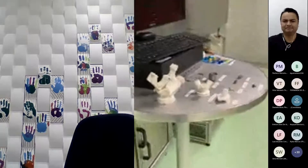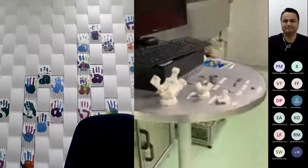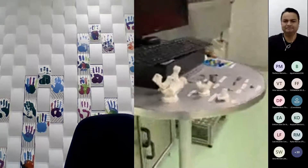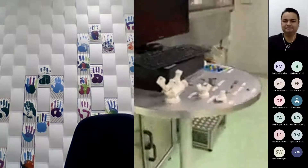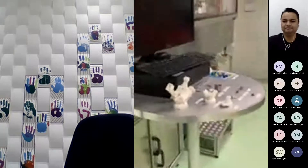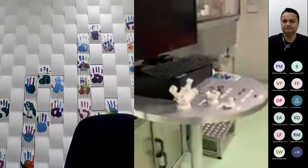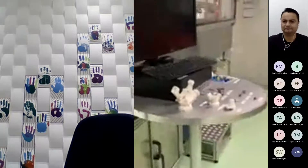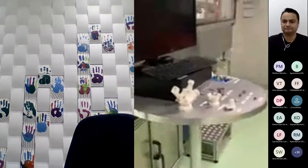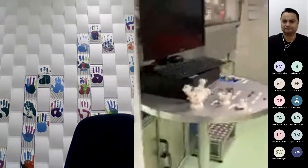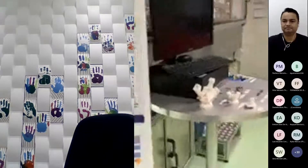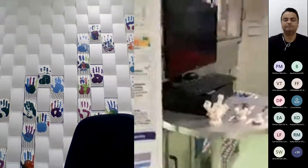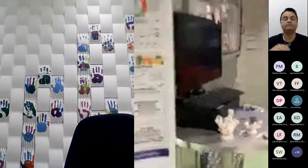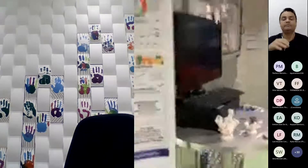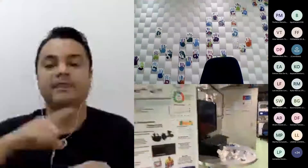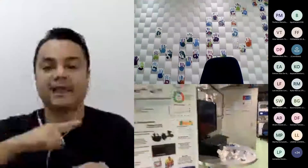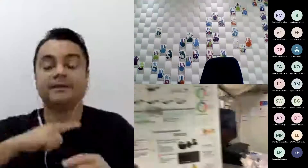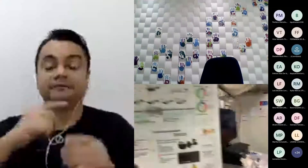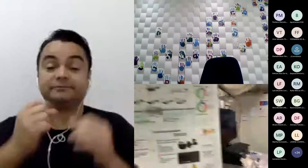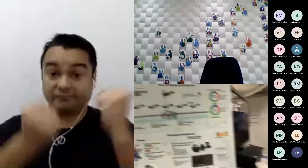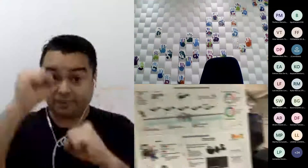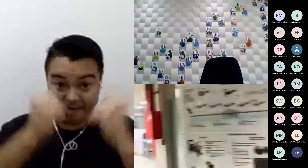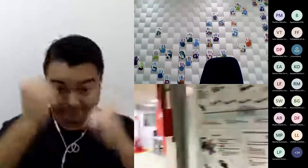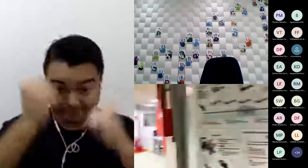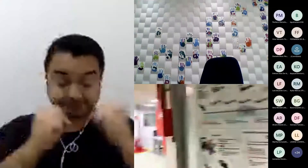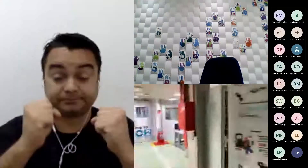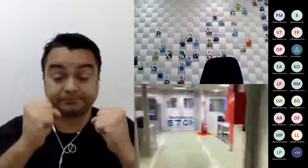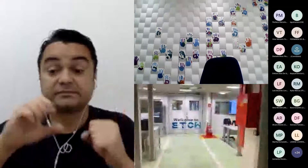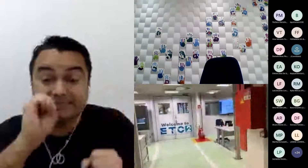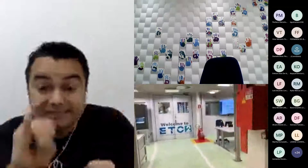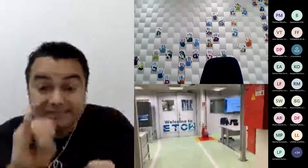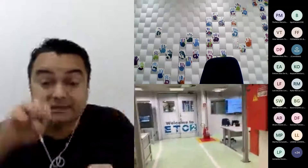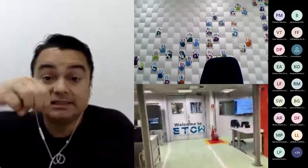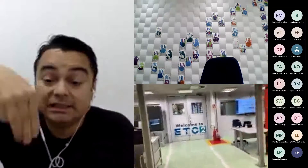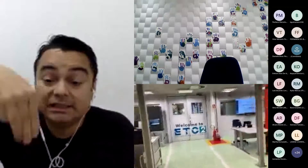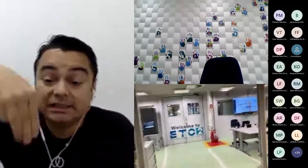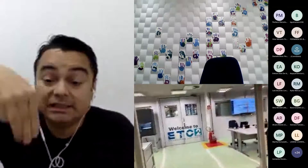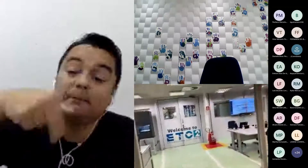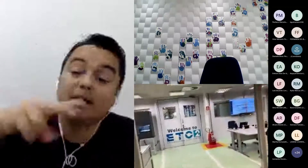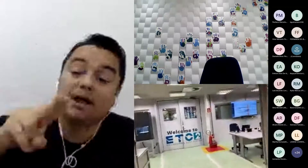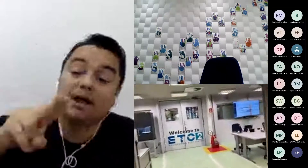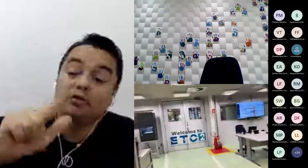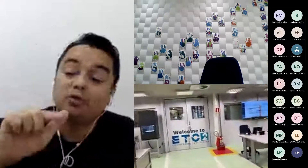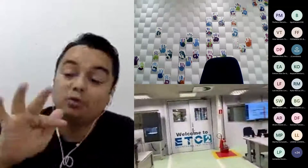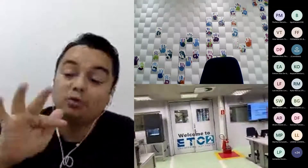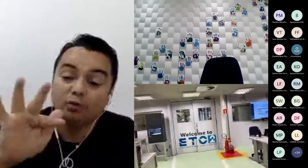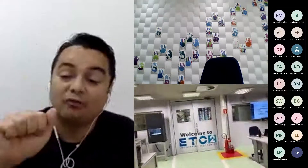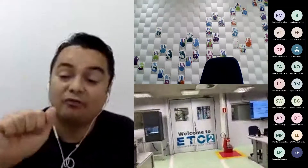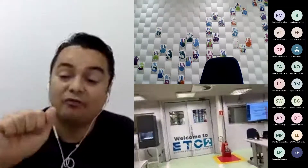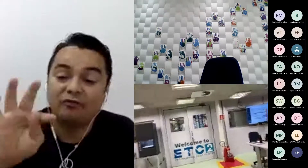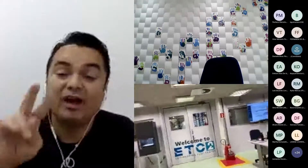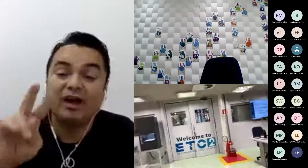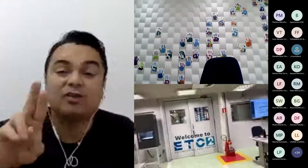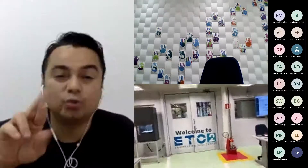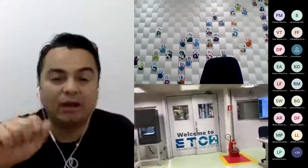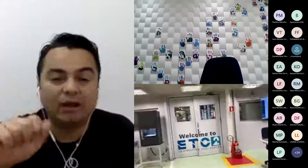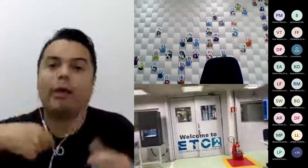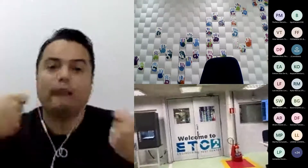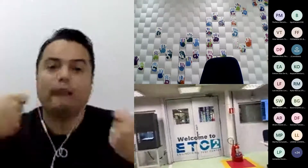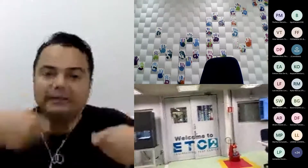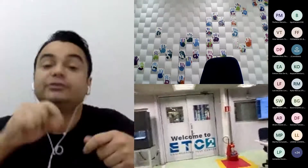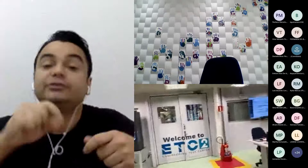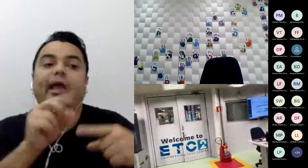peças fabricadas com manufatura aditiva. Se eu não tivesse a manufatura aditiva, eu iria ter que produzir isso em torno, numa fresa, numa